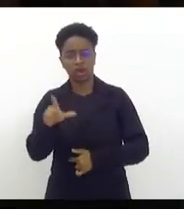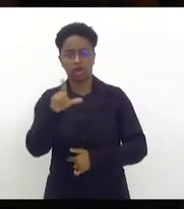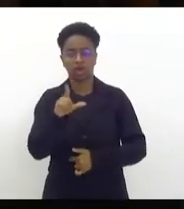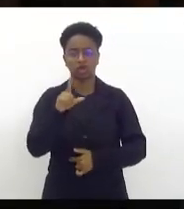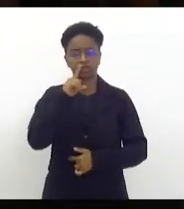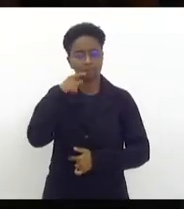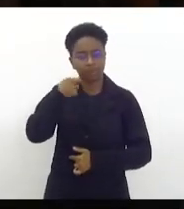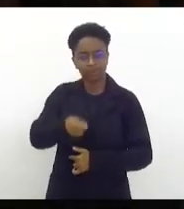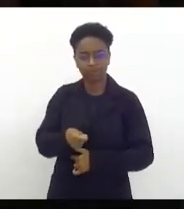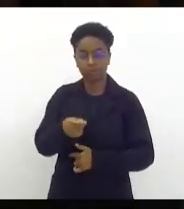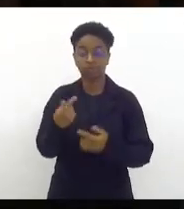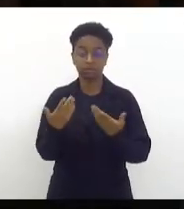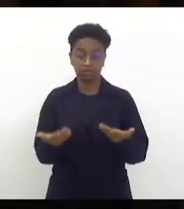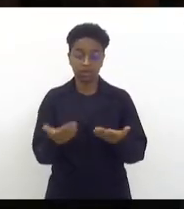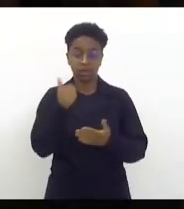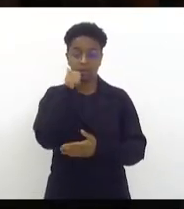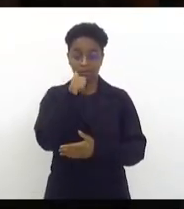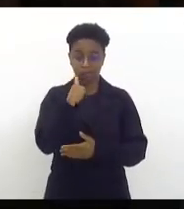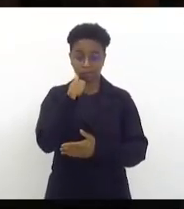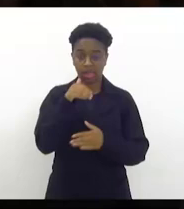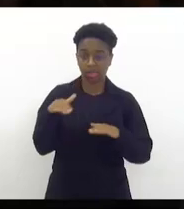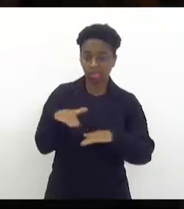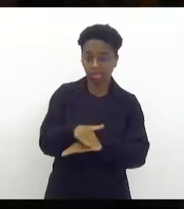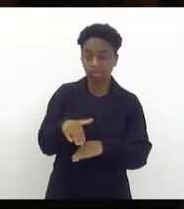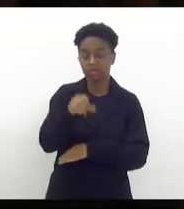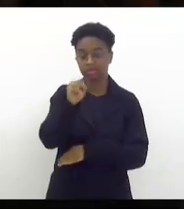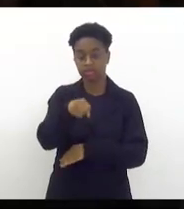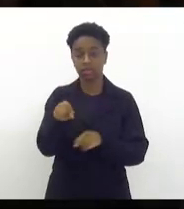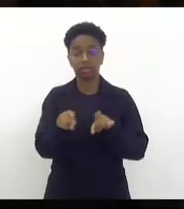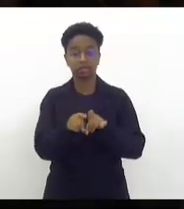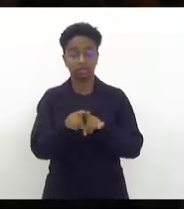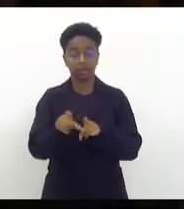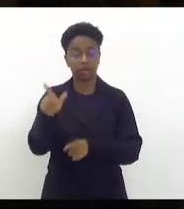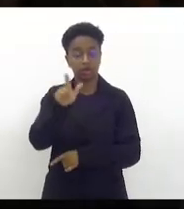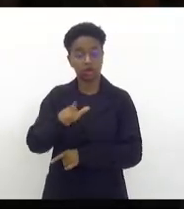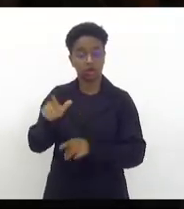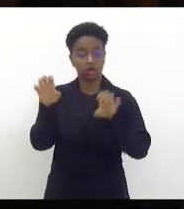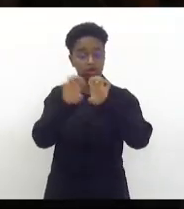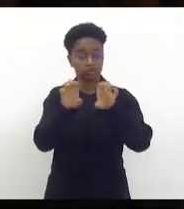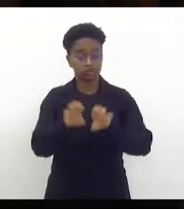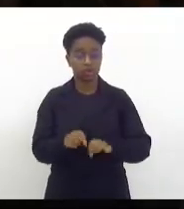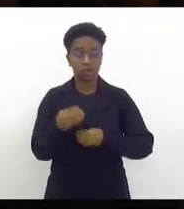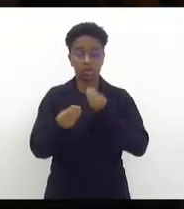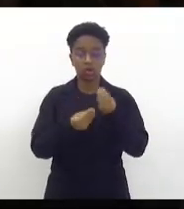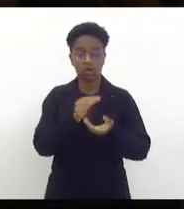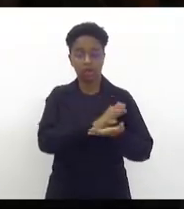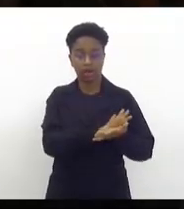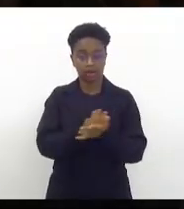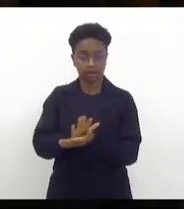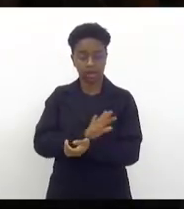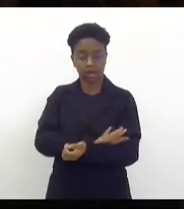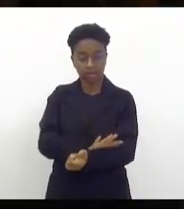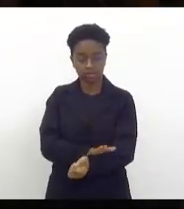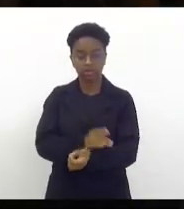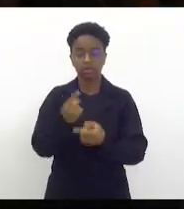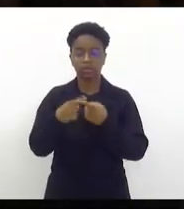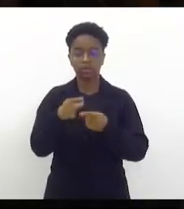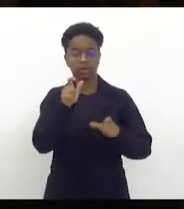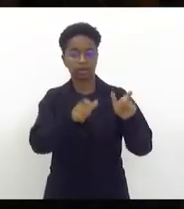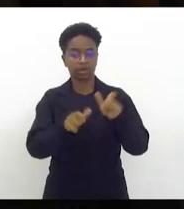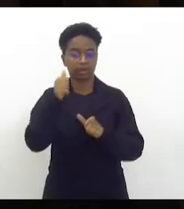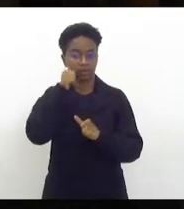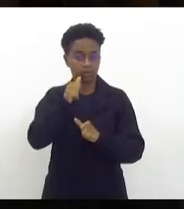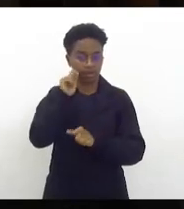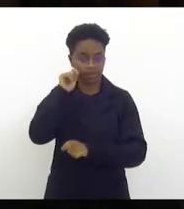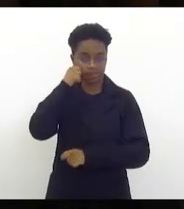patriarcal, então as mulheres são submetidas, e também por essa lógica estrutural de racismo, onde essas mulheres